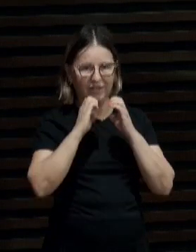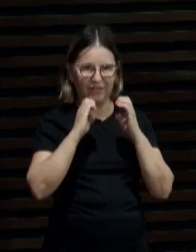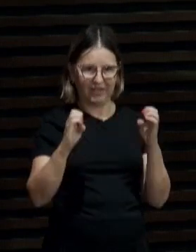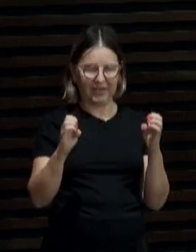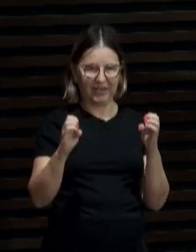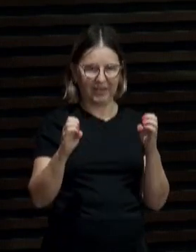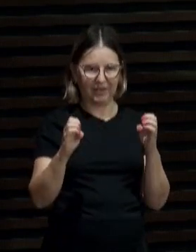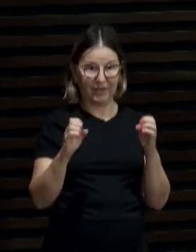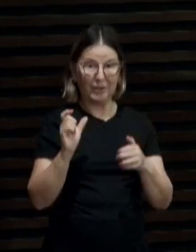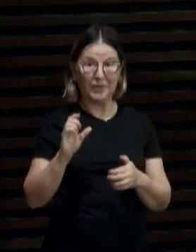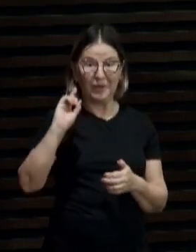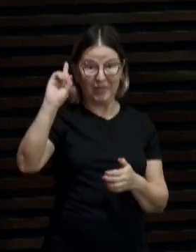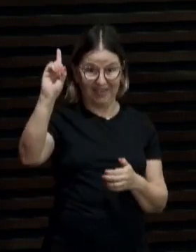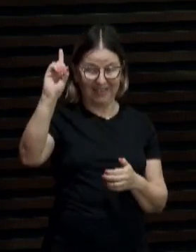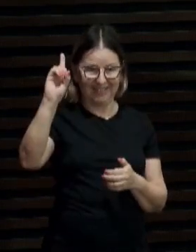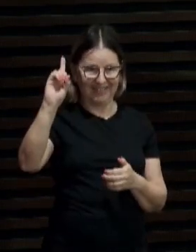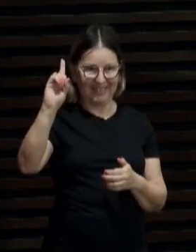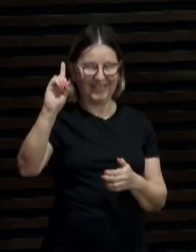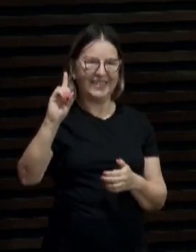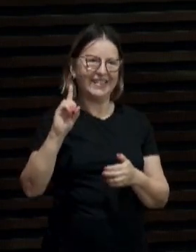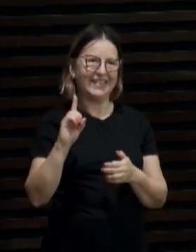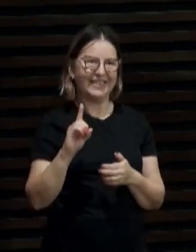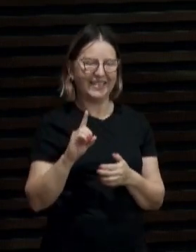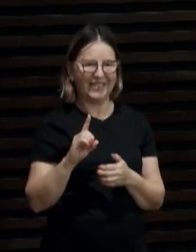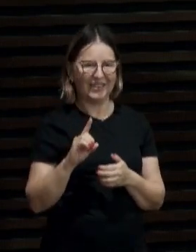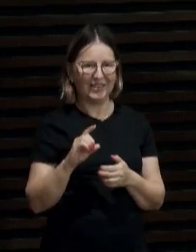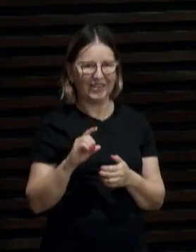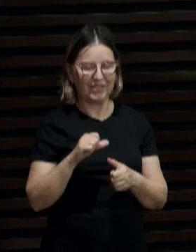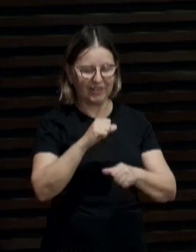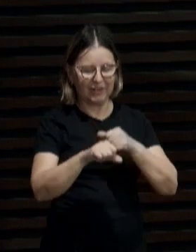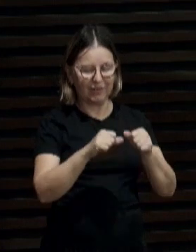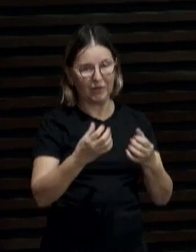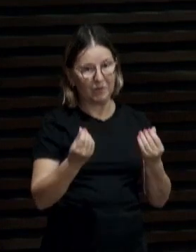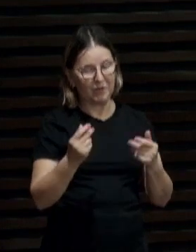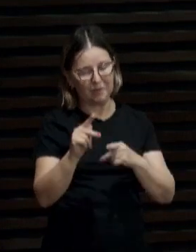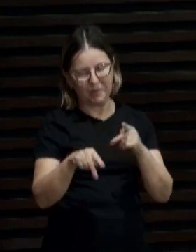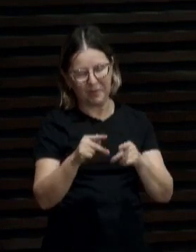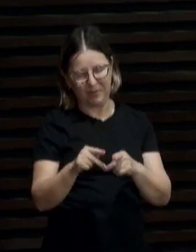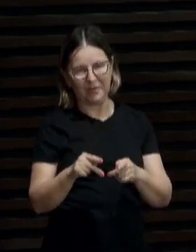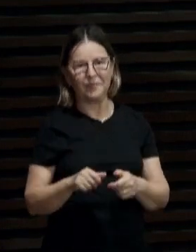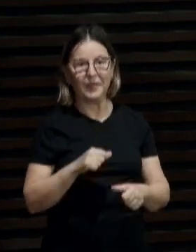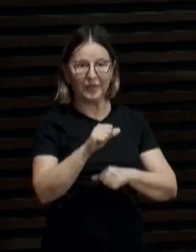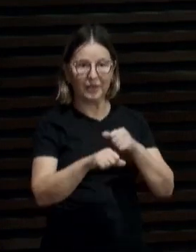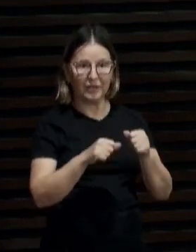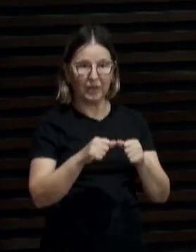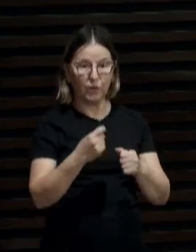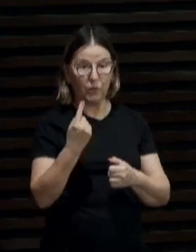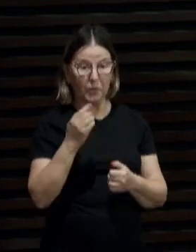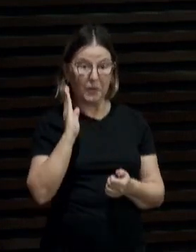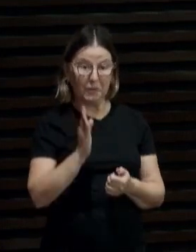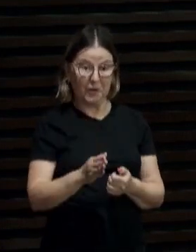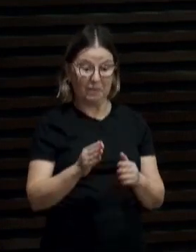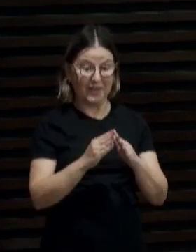ela frutificou grandemente nessa igreja, nessa cidade, tornando-se uma das principais igrejas dessa